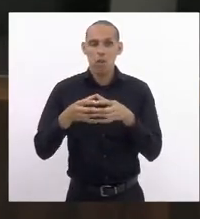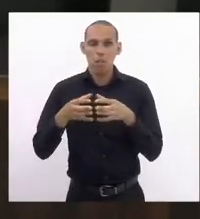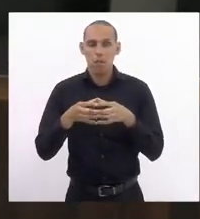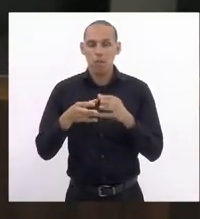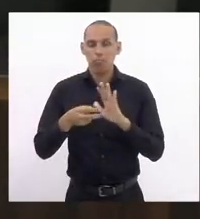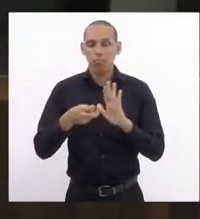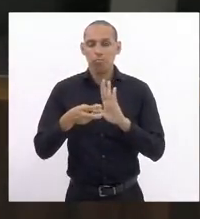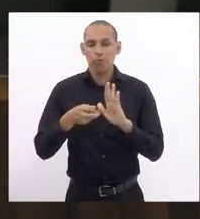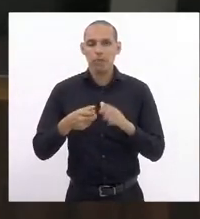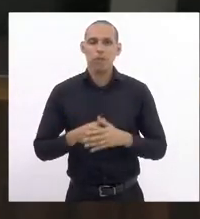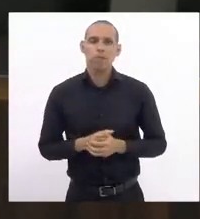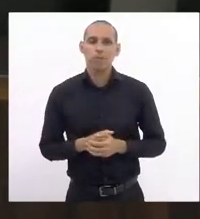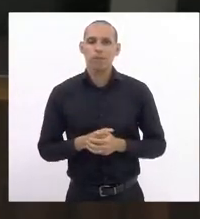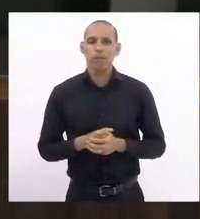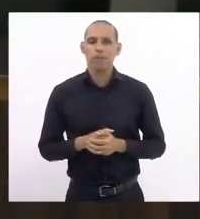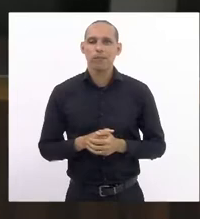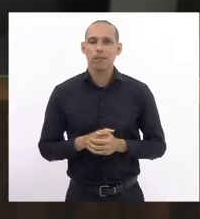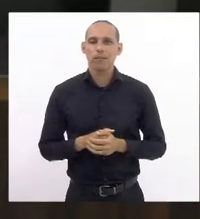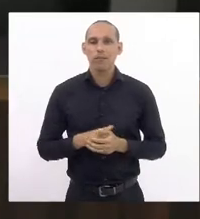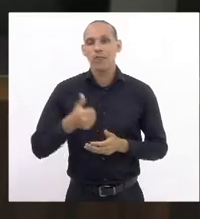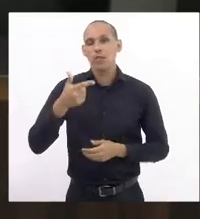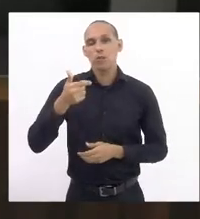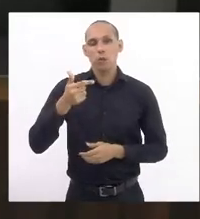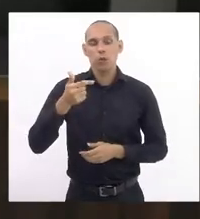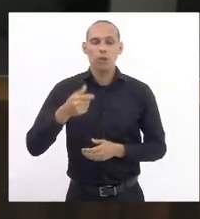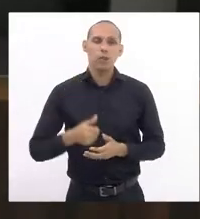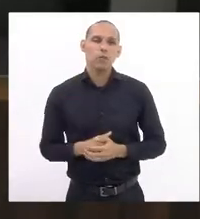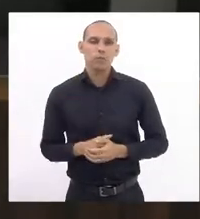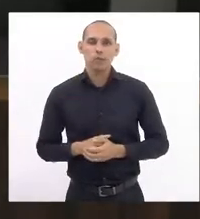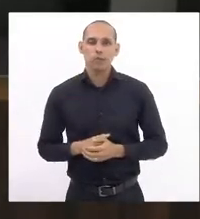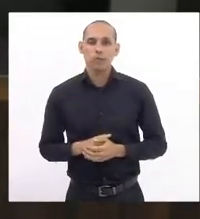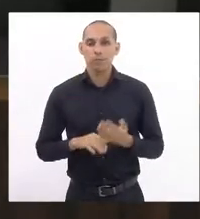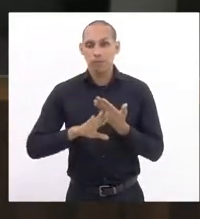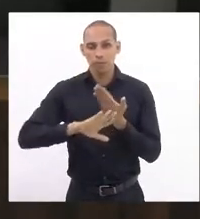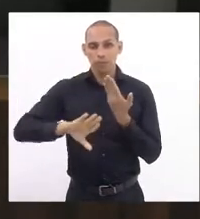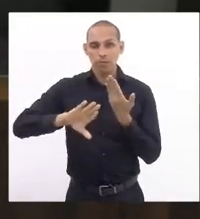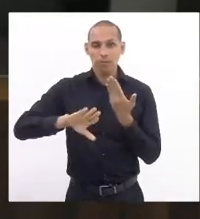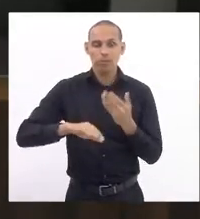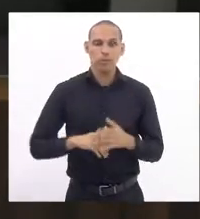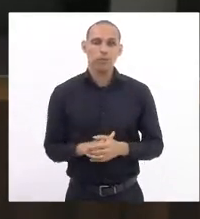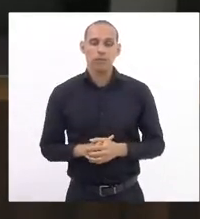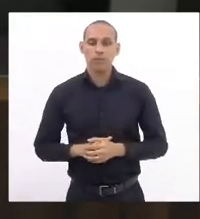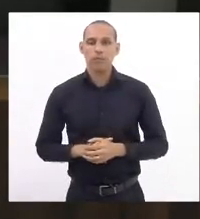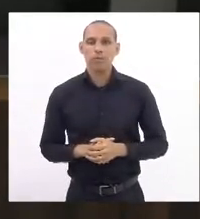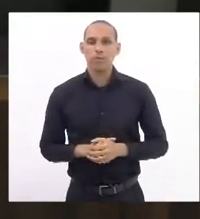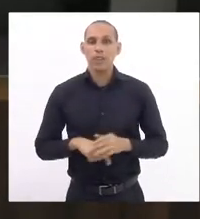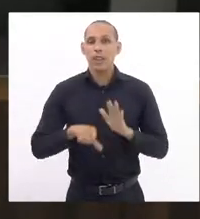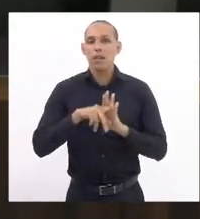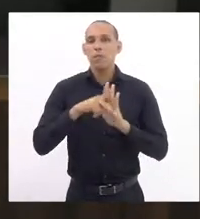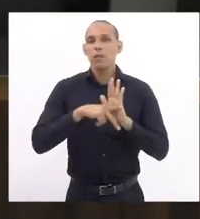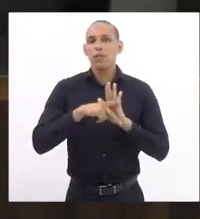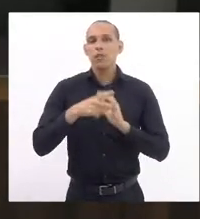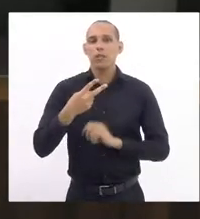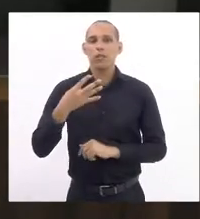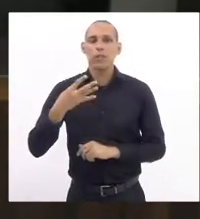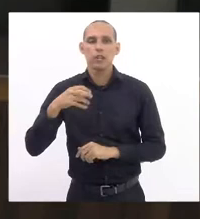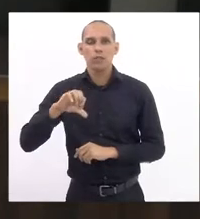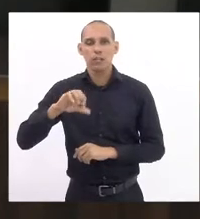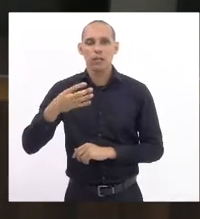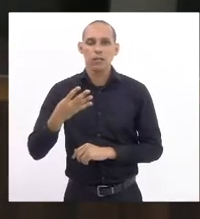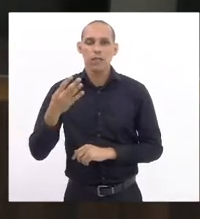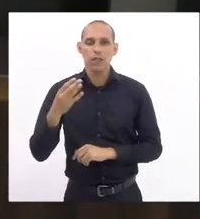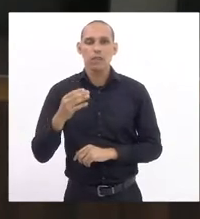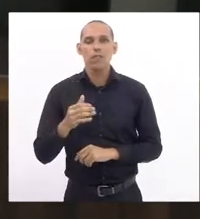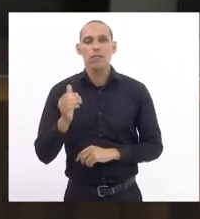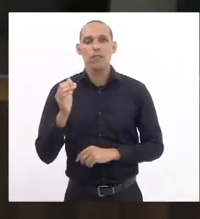Vetos. 12º, veto da pauta, pela rejeição ao projeto de lei 2494-A de